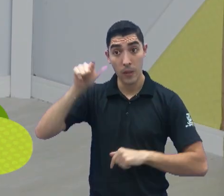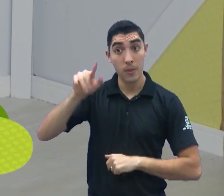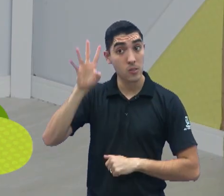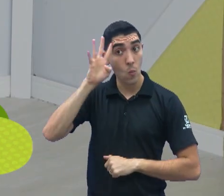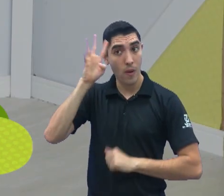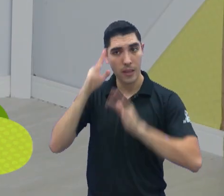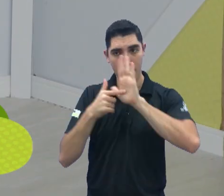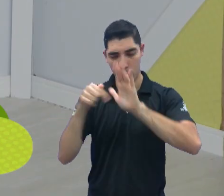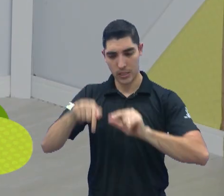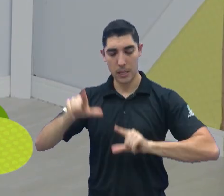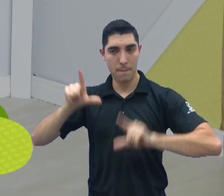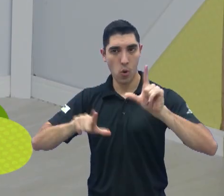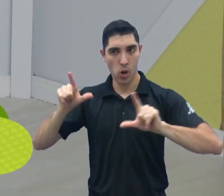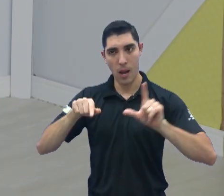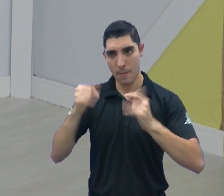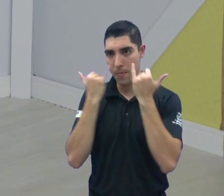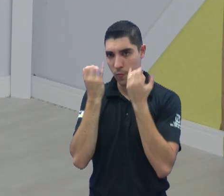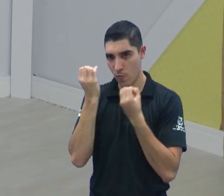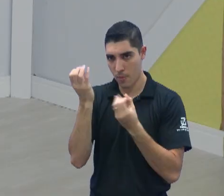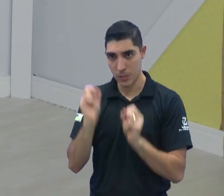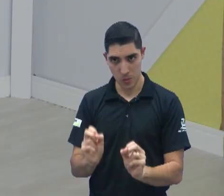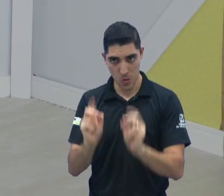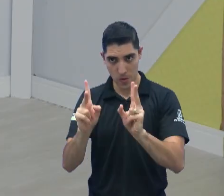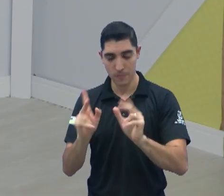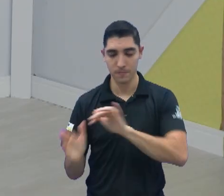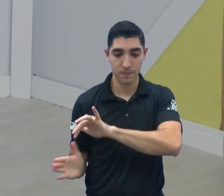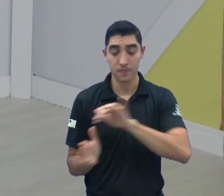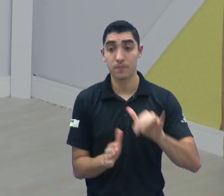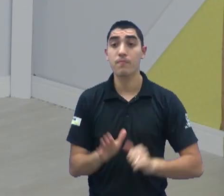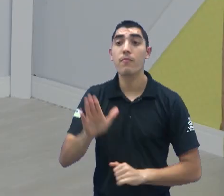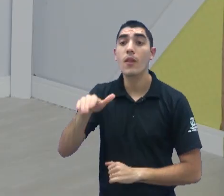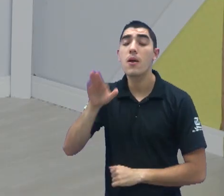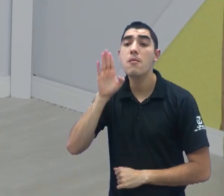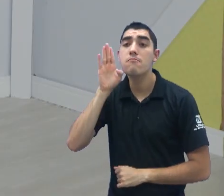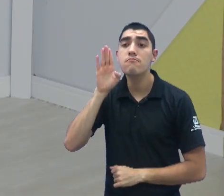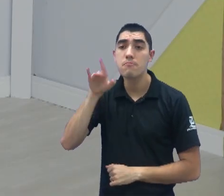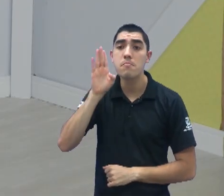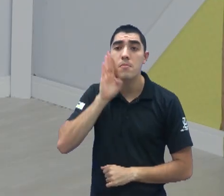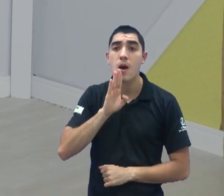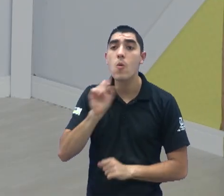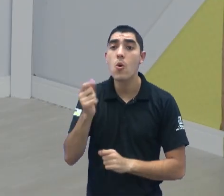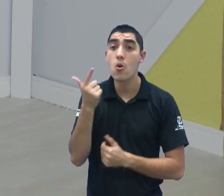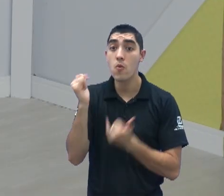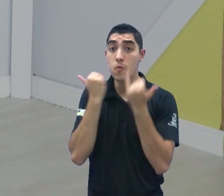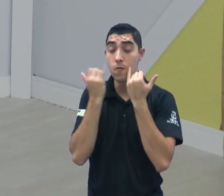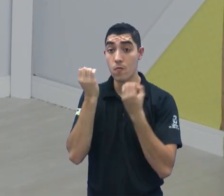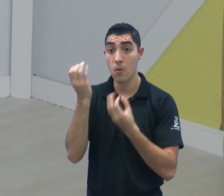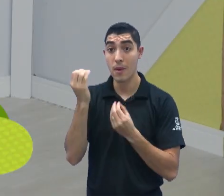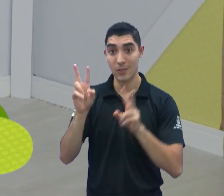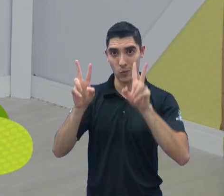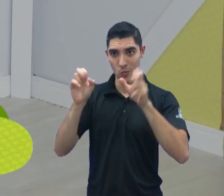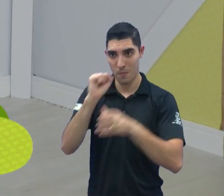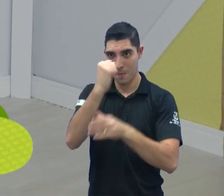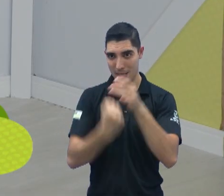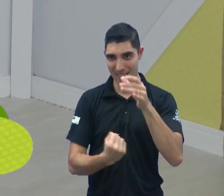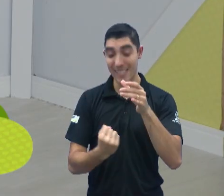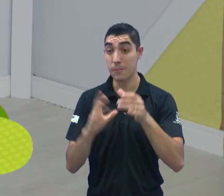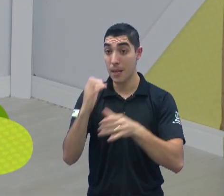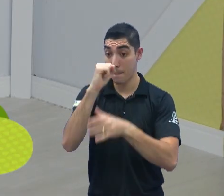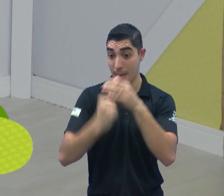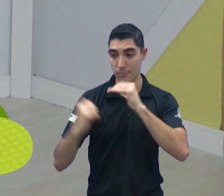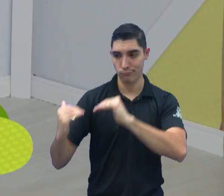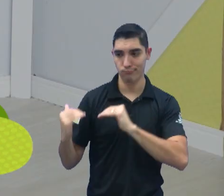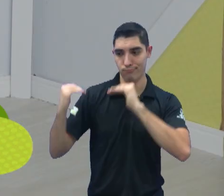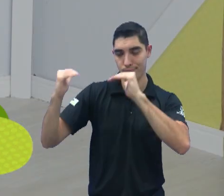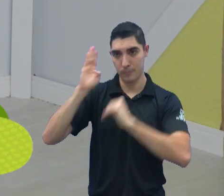para você aqui no Hora do Esporte, tá certo? Paulito, mudando de assunto, mas continuando a falar de basquete, mas do basquete do time adulto, que